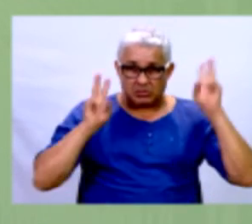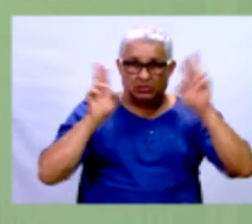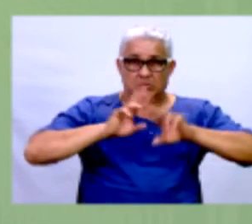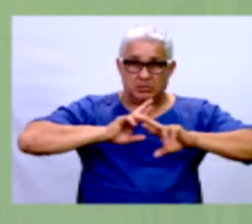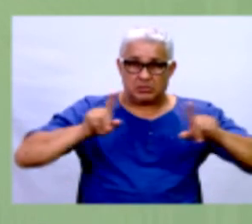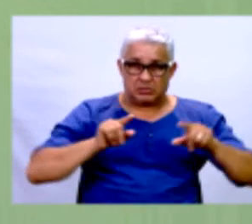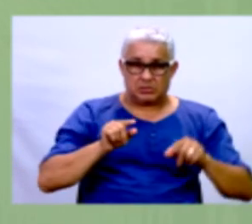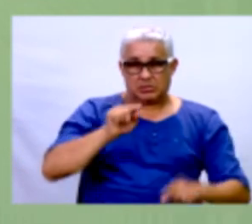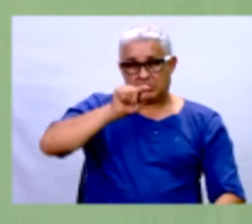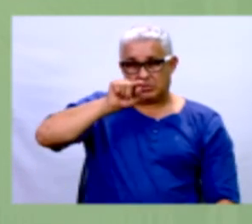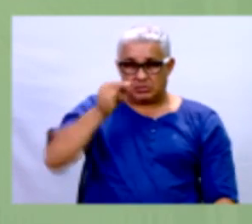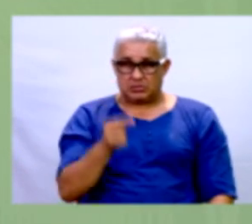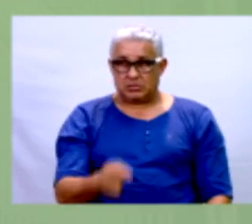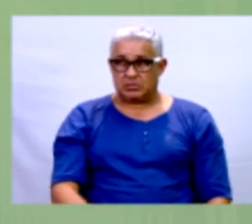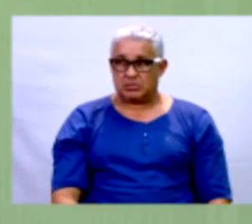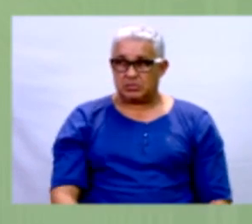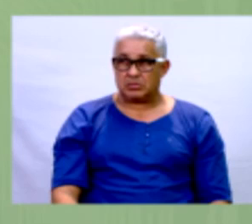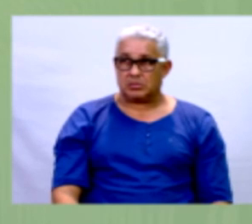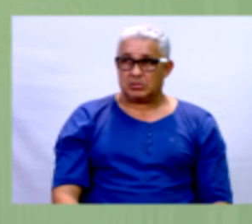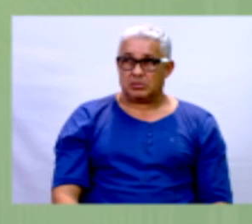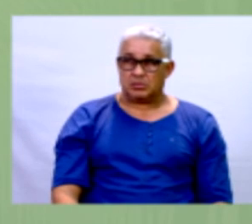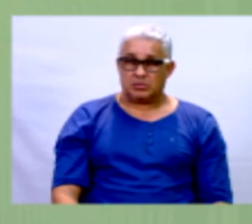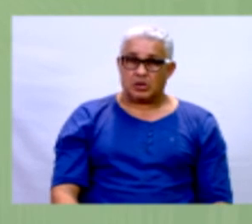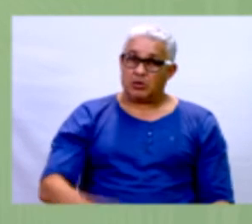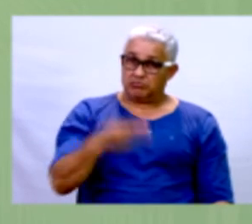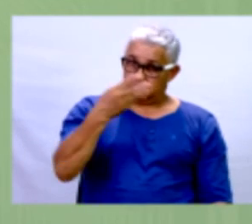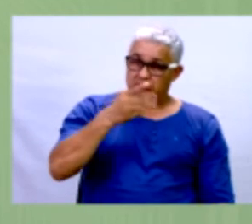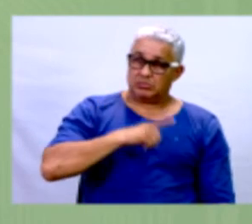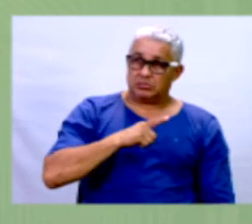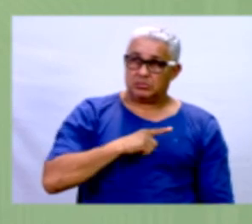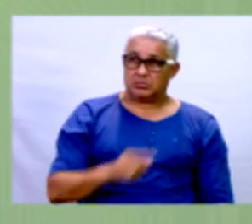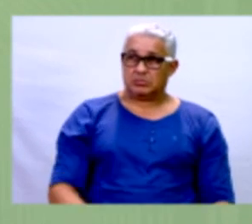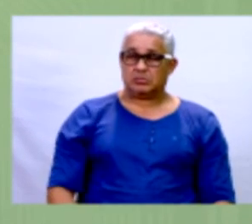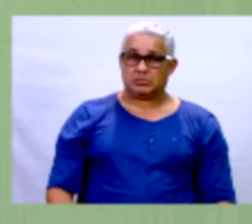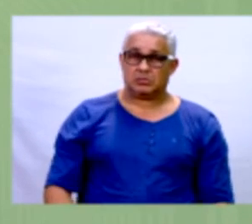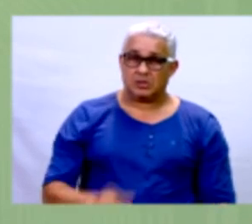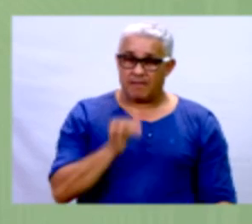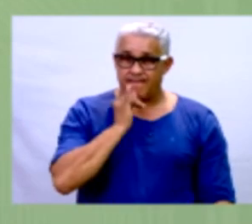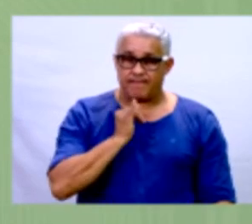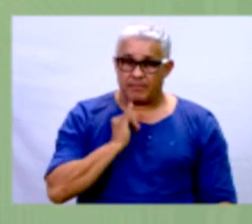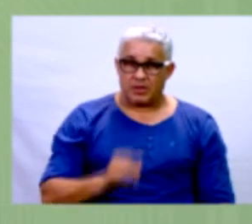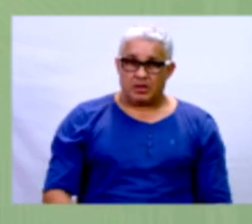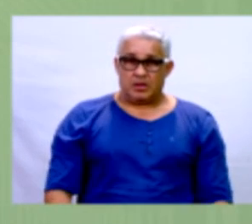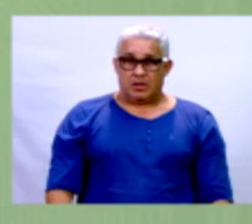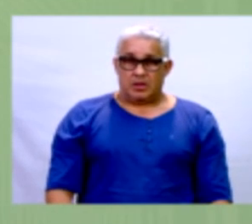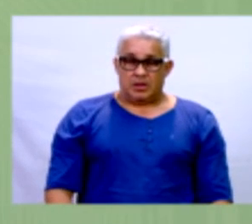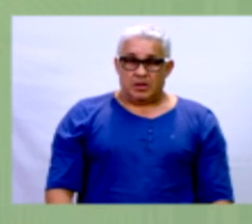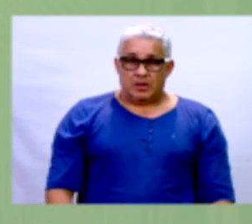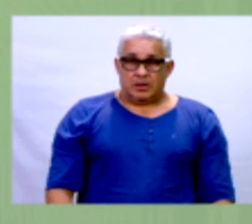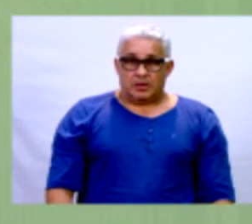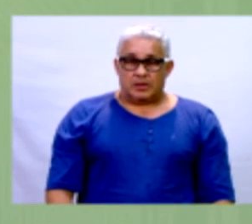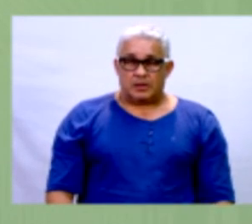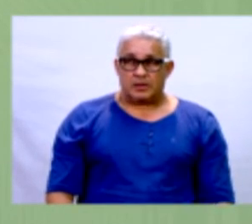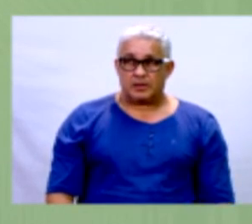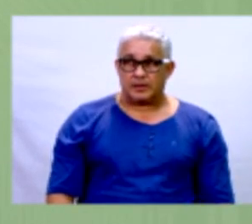vírgula separando um do outro, certo? A gente tem um outro exemplo aqui que diz, né,